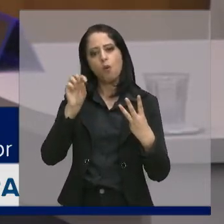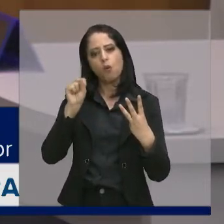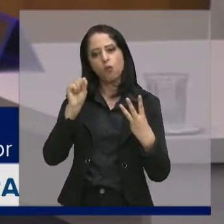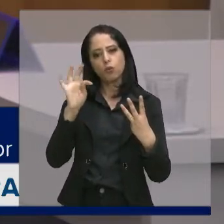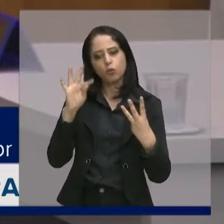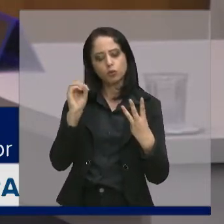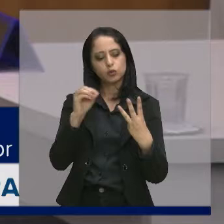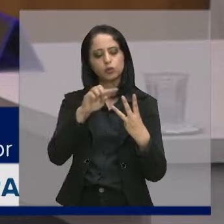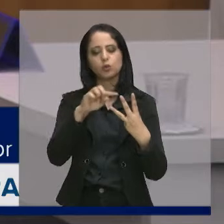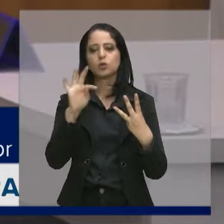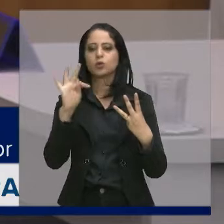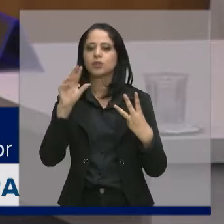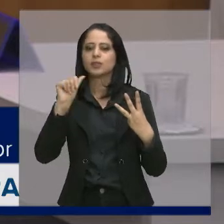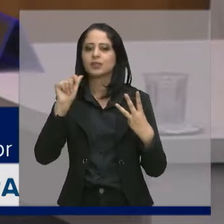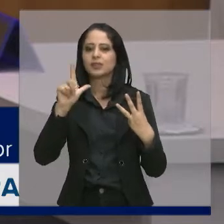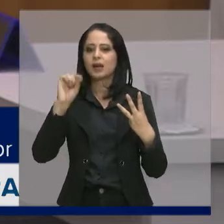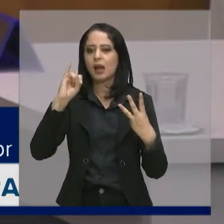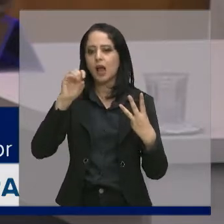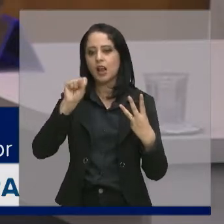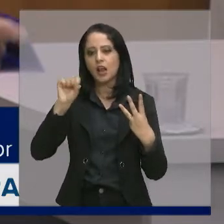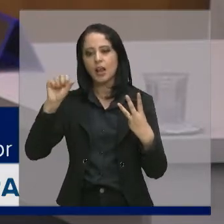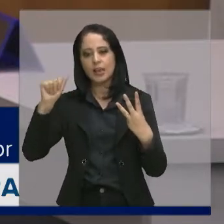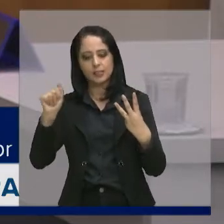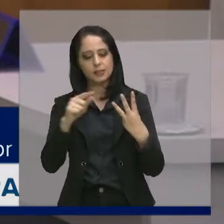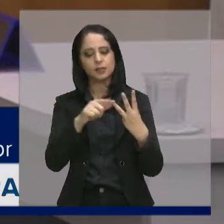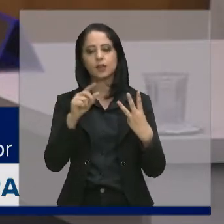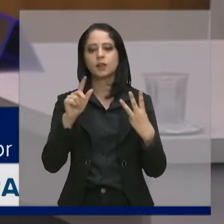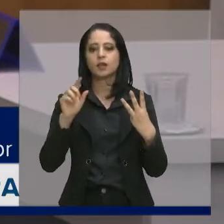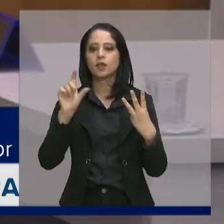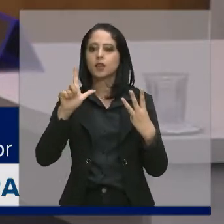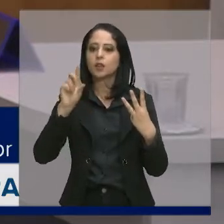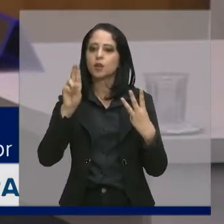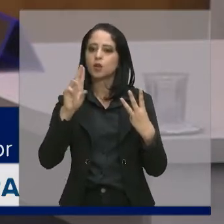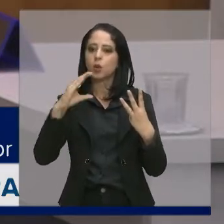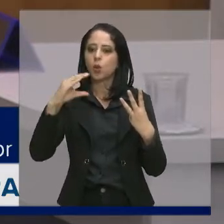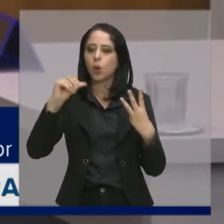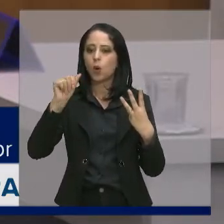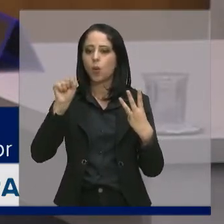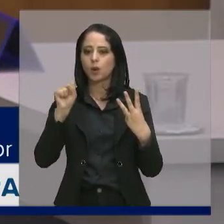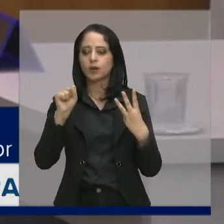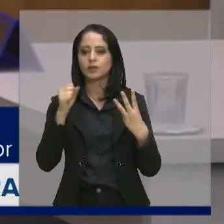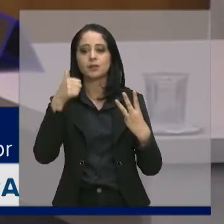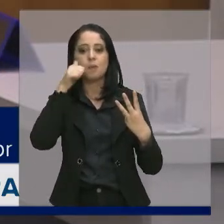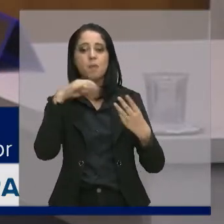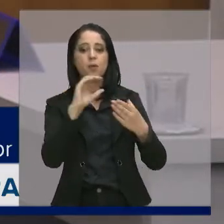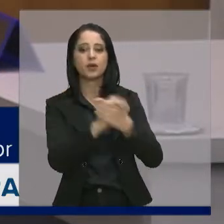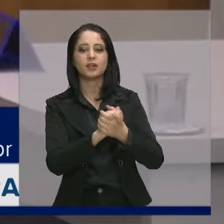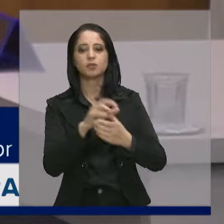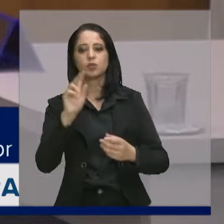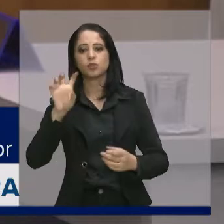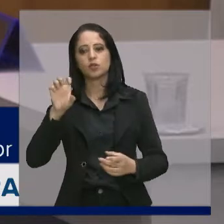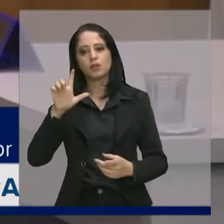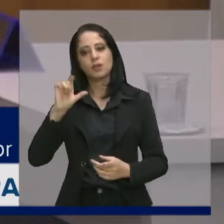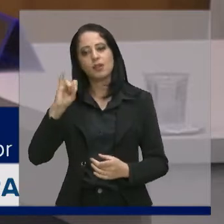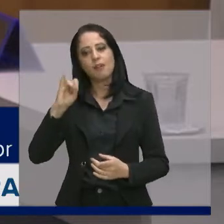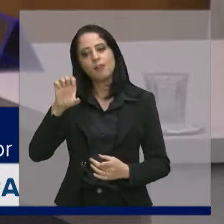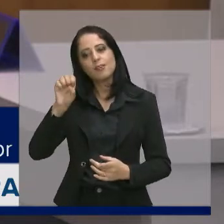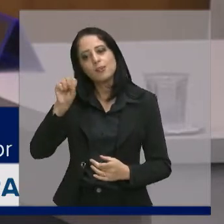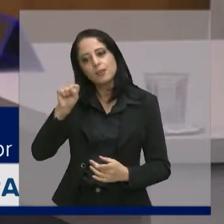Lucas, que era casado há 27 anos com a Elisa Aparecida do Prado Castro.